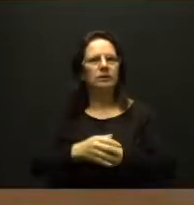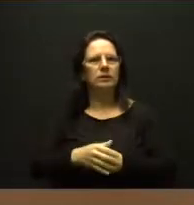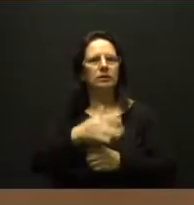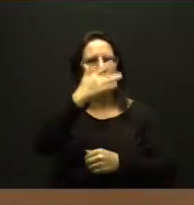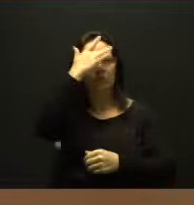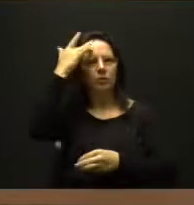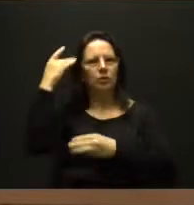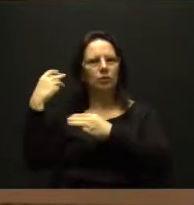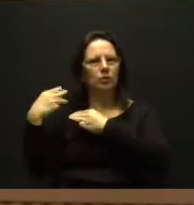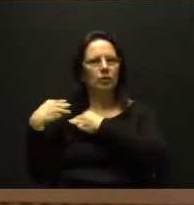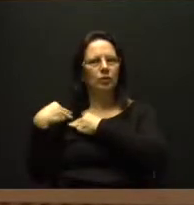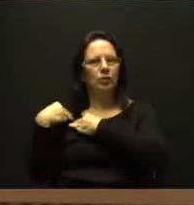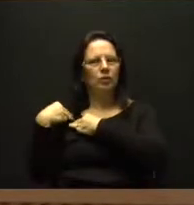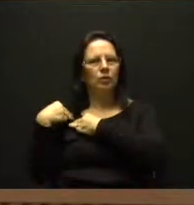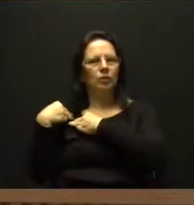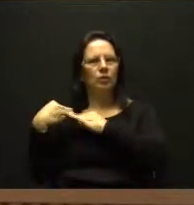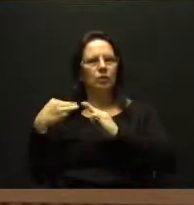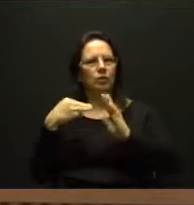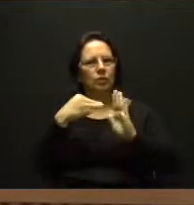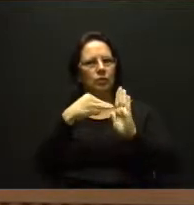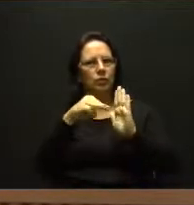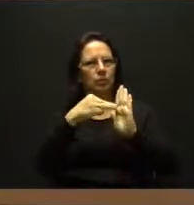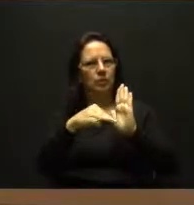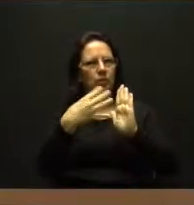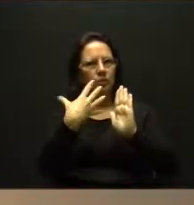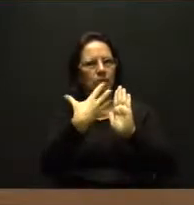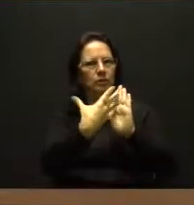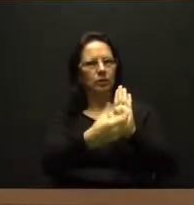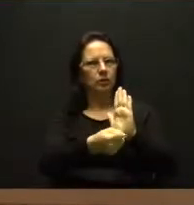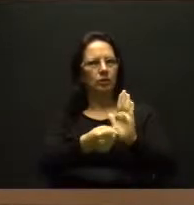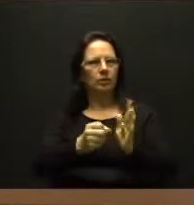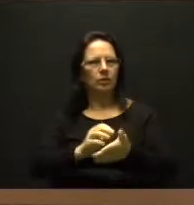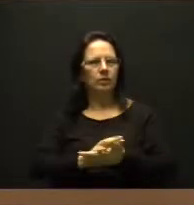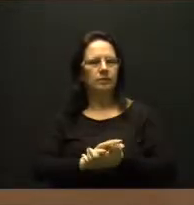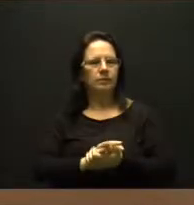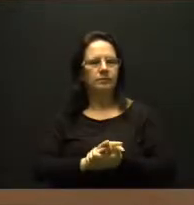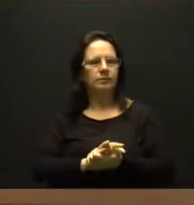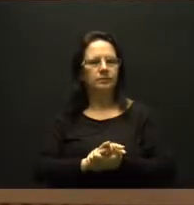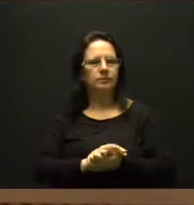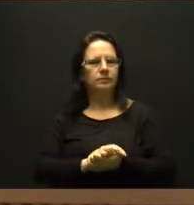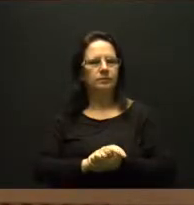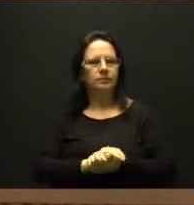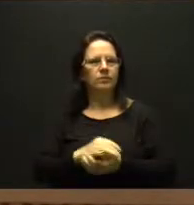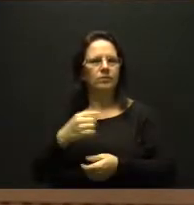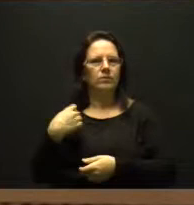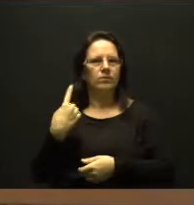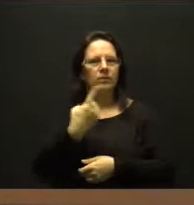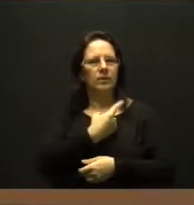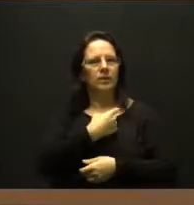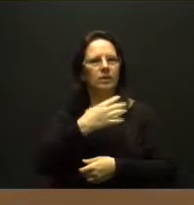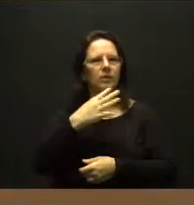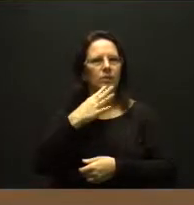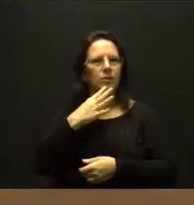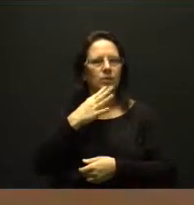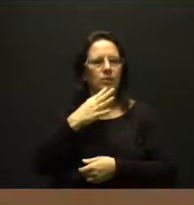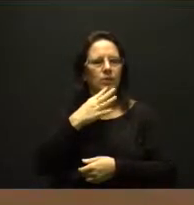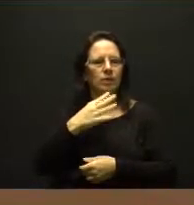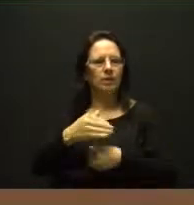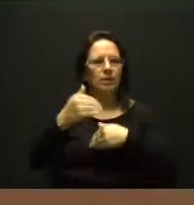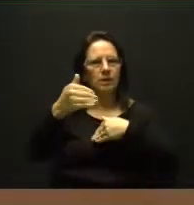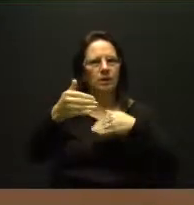mérito cada douto plenário decidir a conveniência oportunidade de sua aprovação salvo melhor juízo esse é o nosso parecer